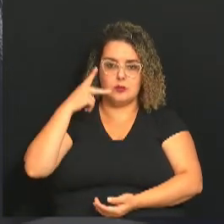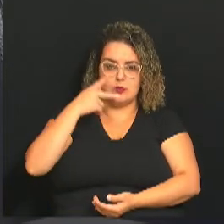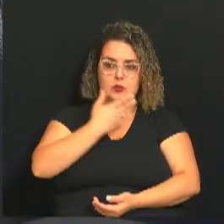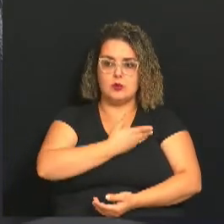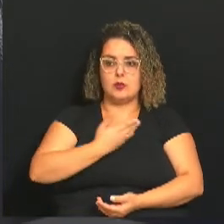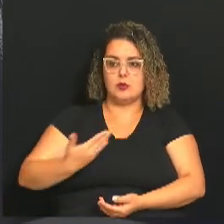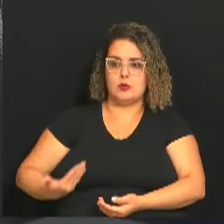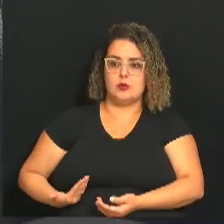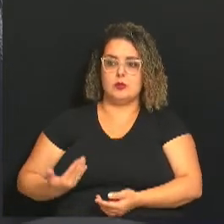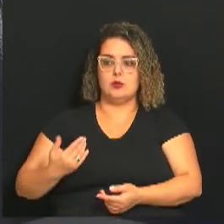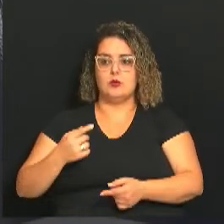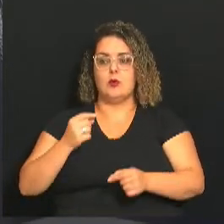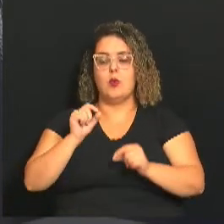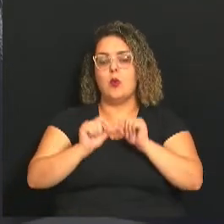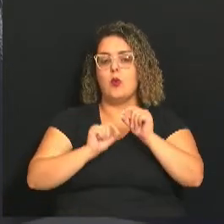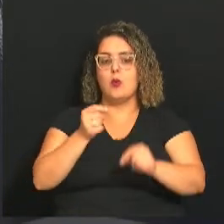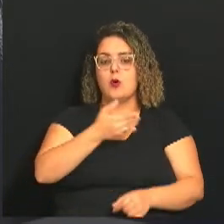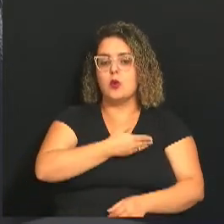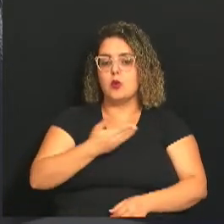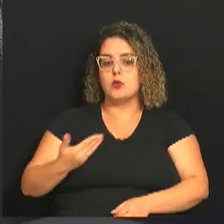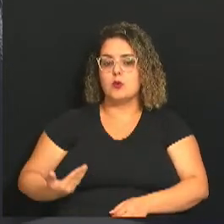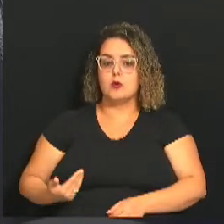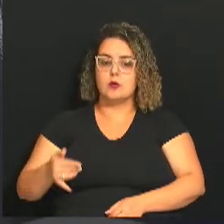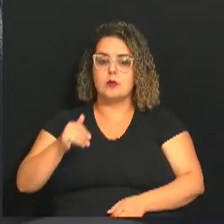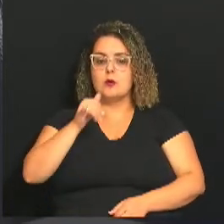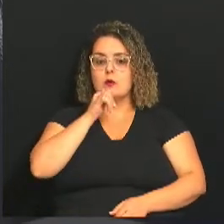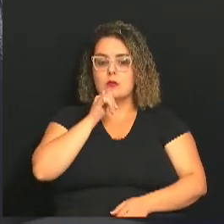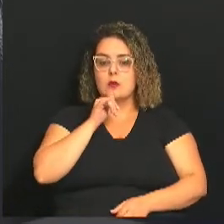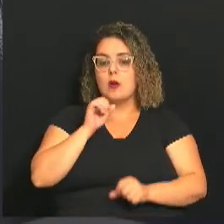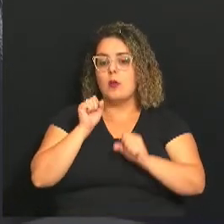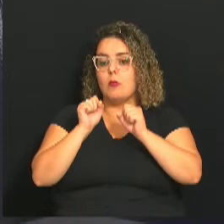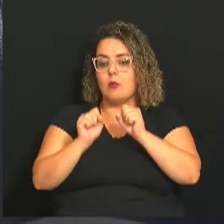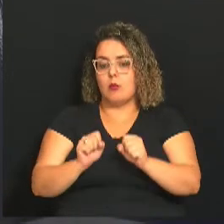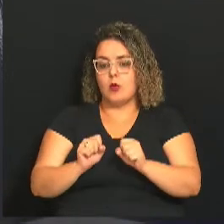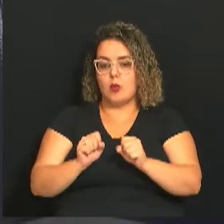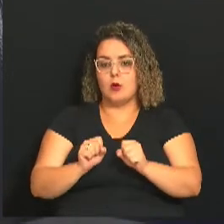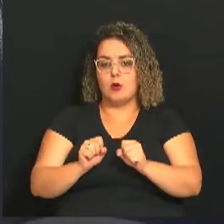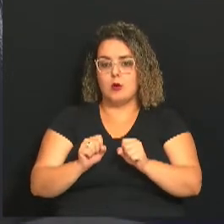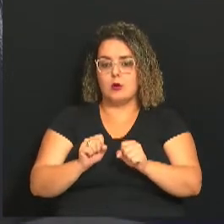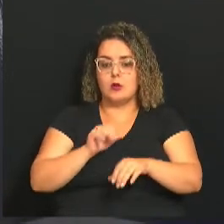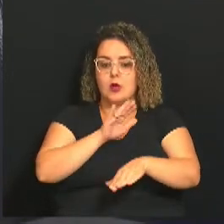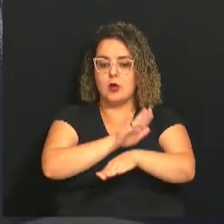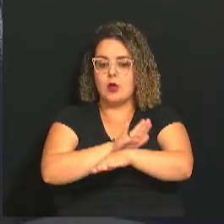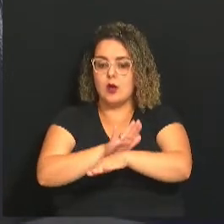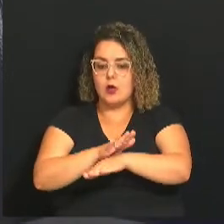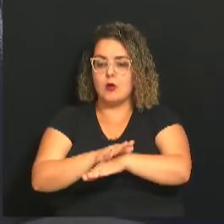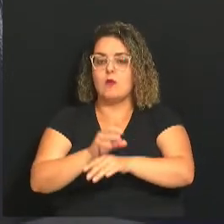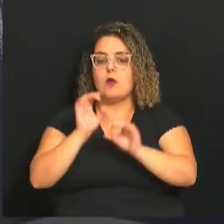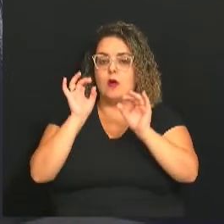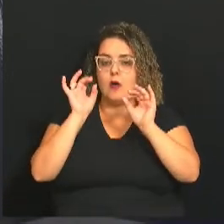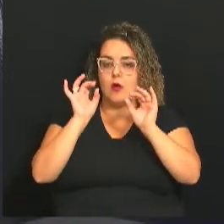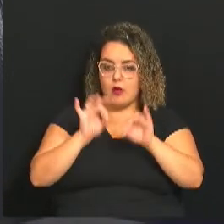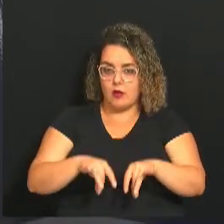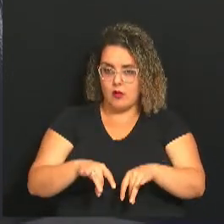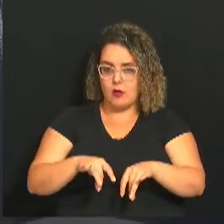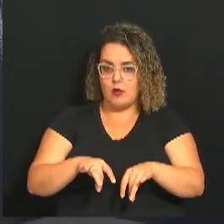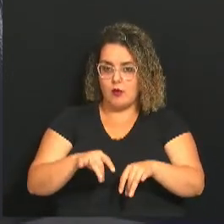os governos locais, por exemplo, podem contribuir efetivamente,